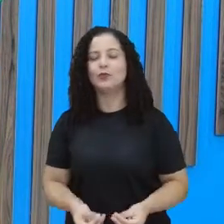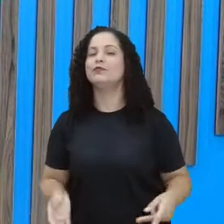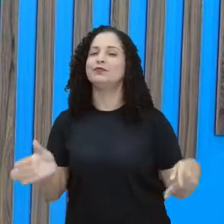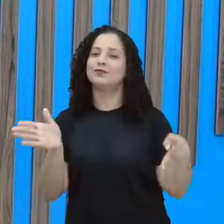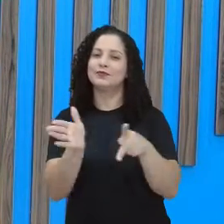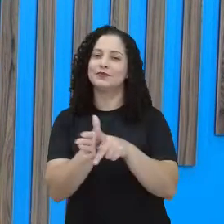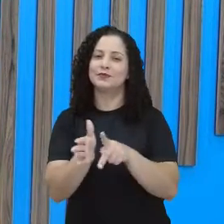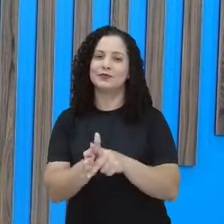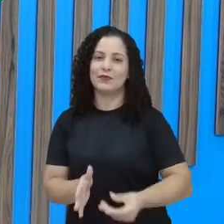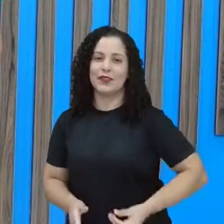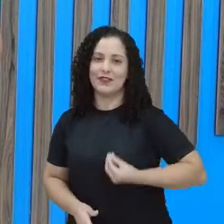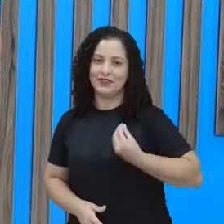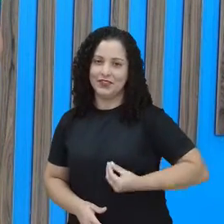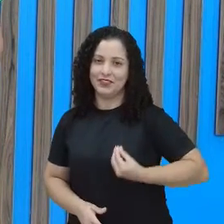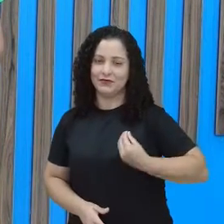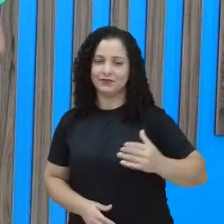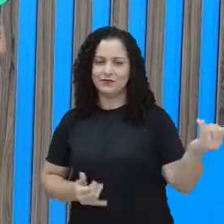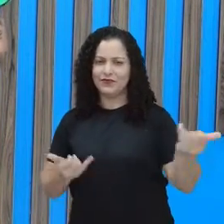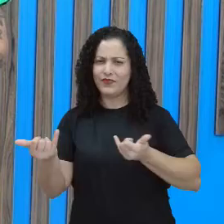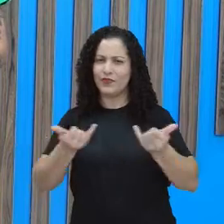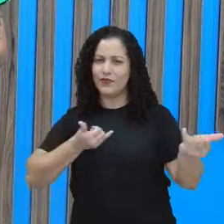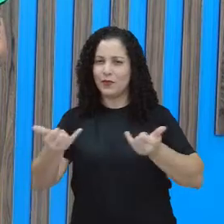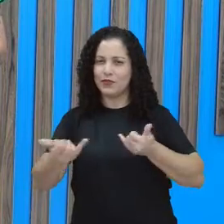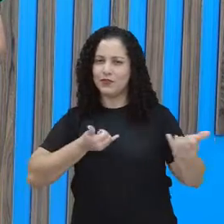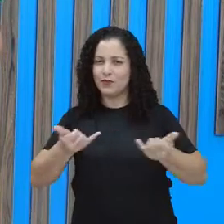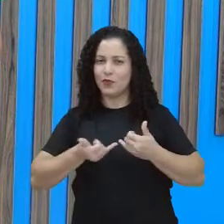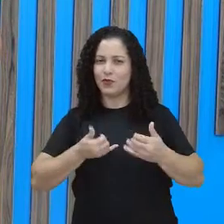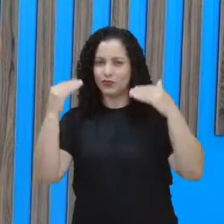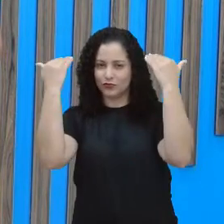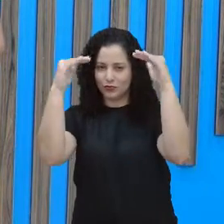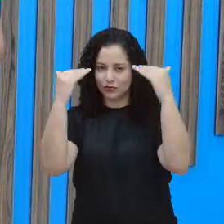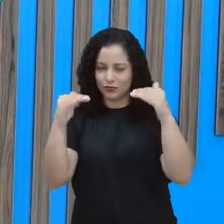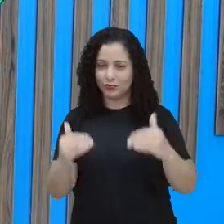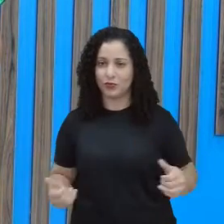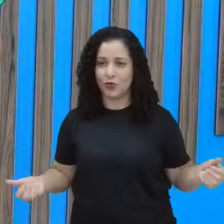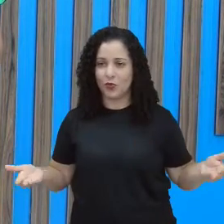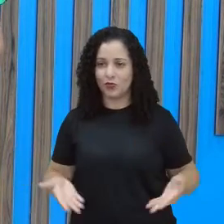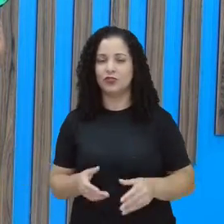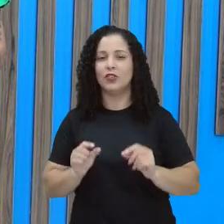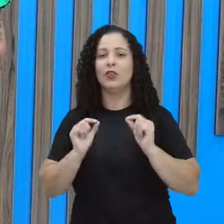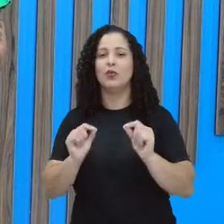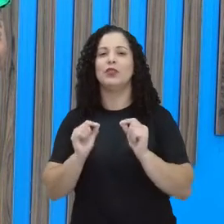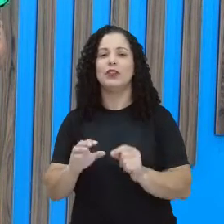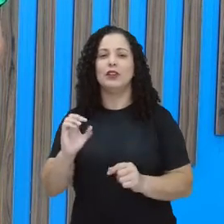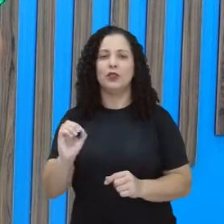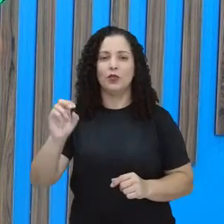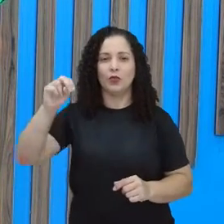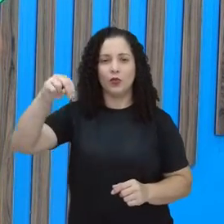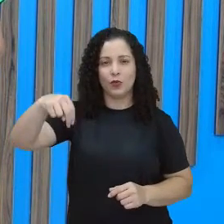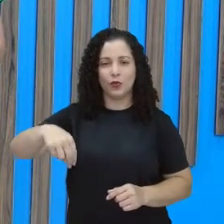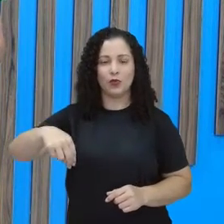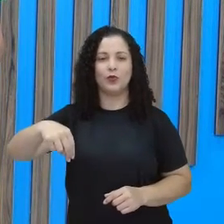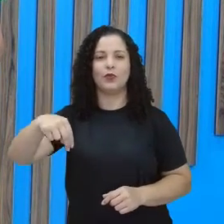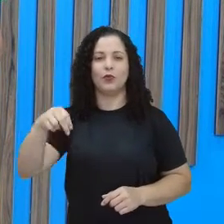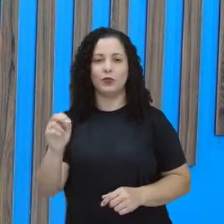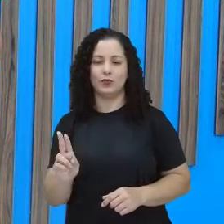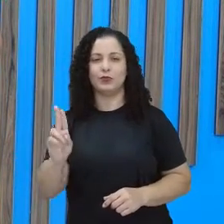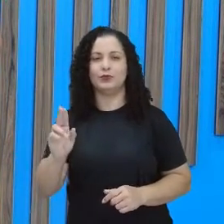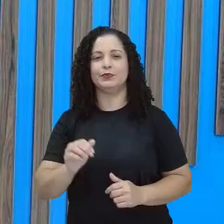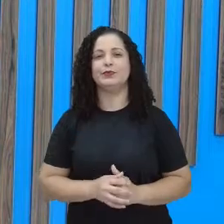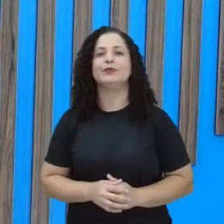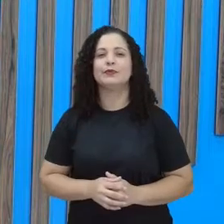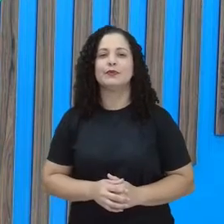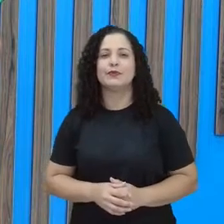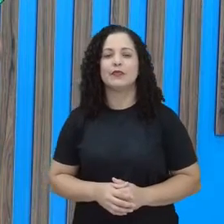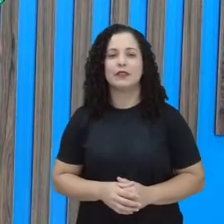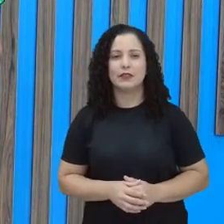vida. Todas as informações que eu trouxe hoje foram retiradas da Organização Mundial da Saúde. Então, muitas vezes a gente